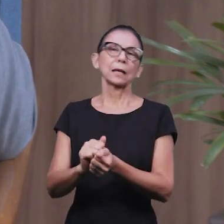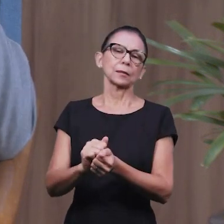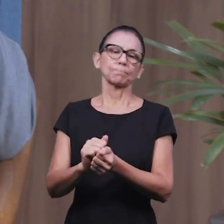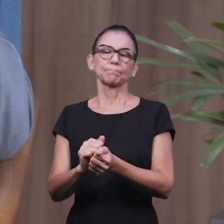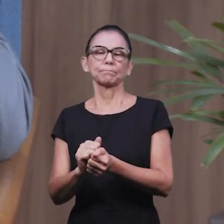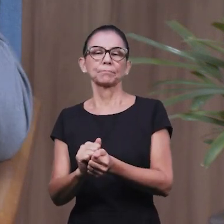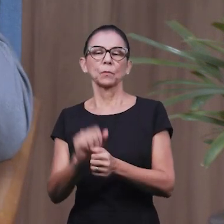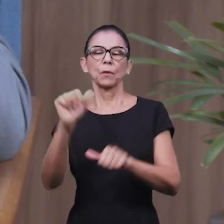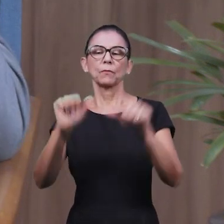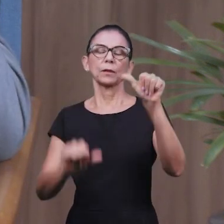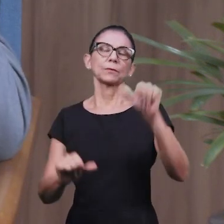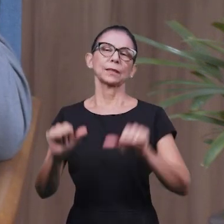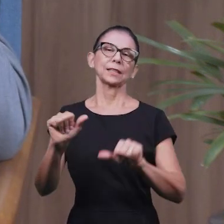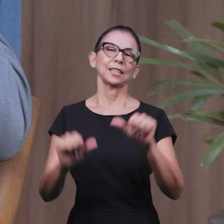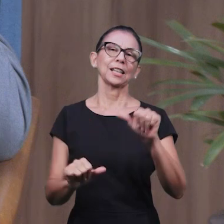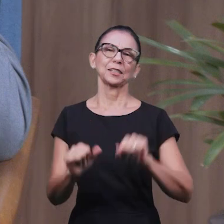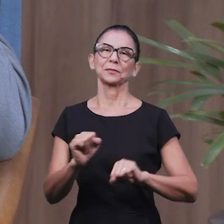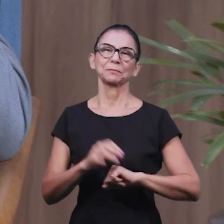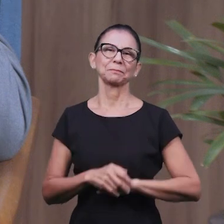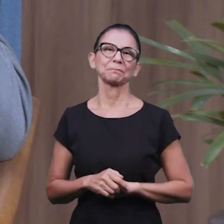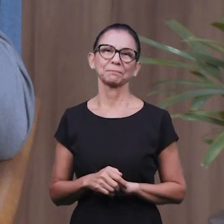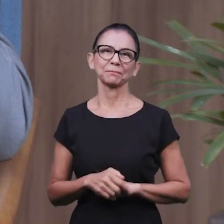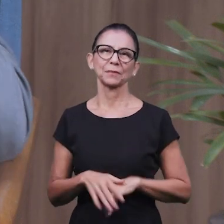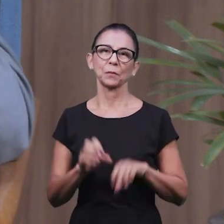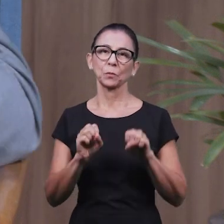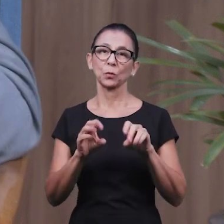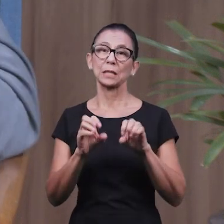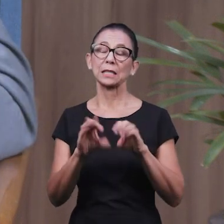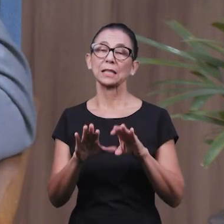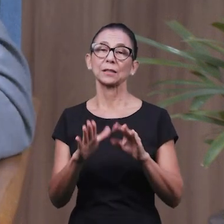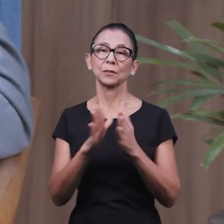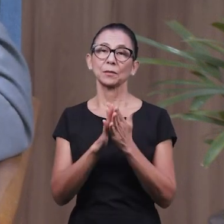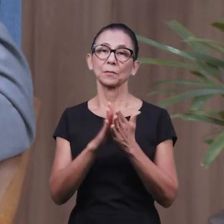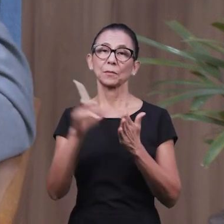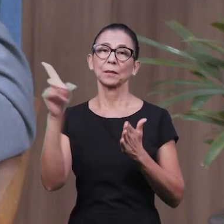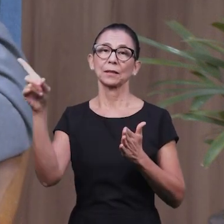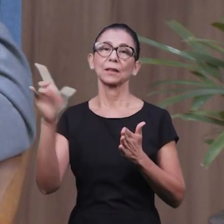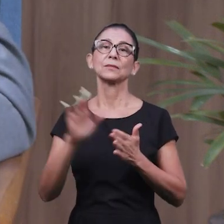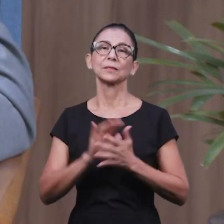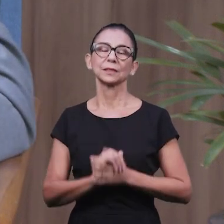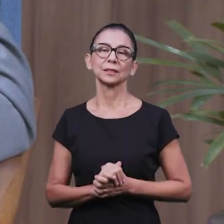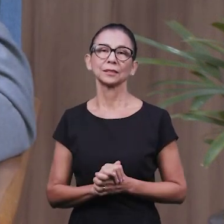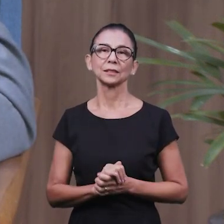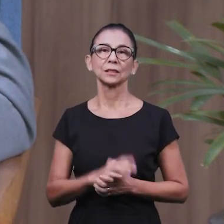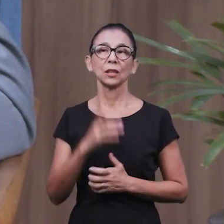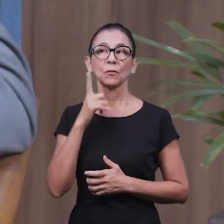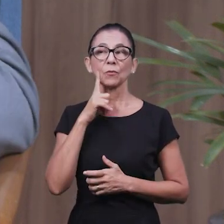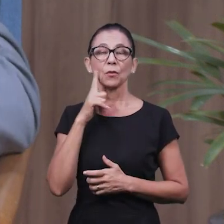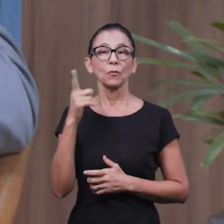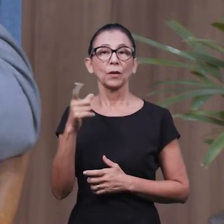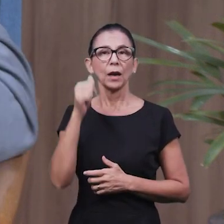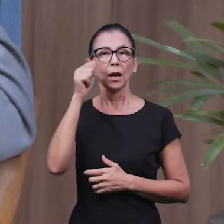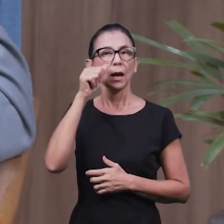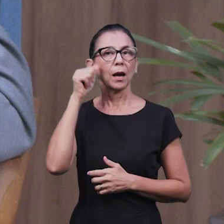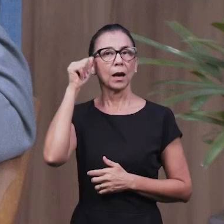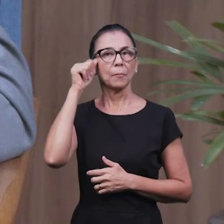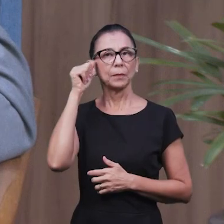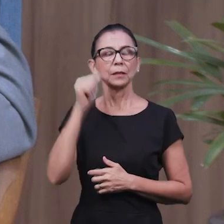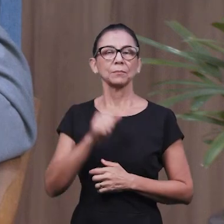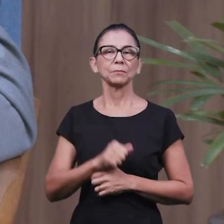aluno para a aplicação do ensino? Quem vai responder essa pergunta é a doutora Maria Amin, agora no